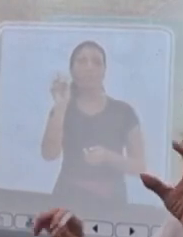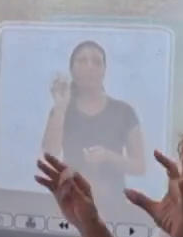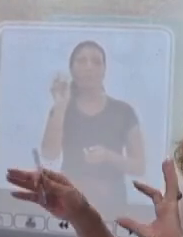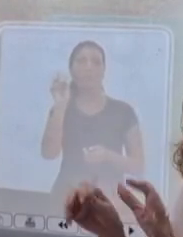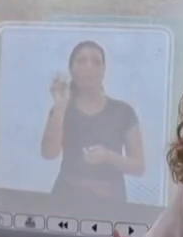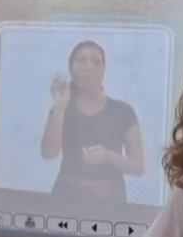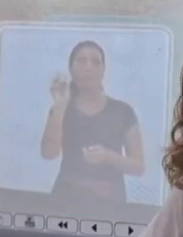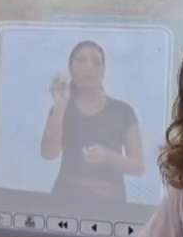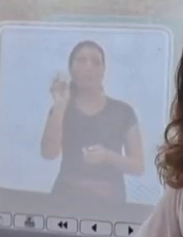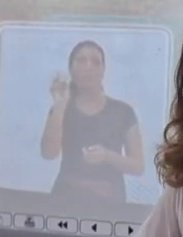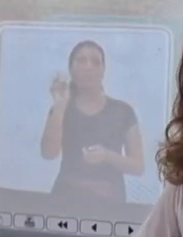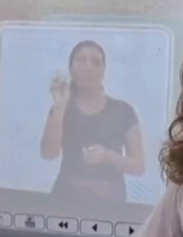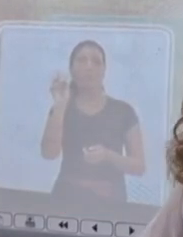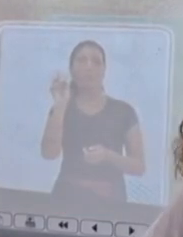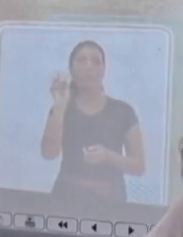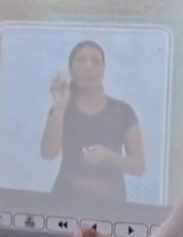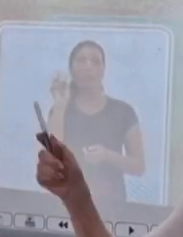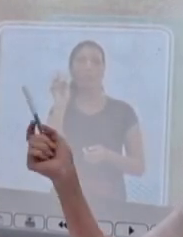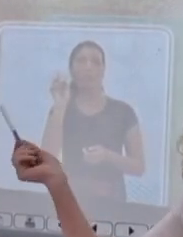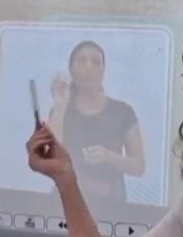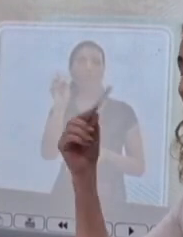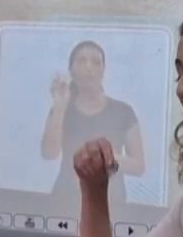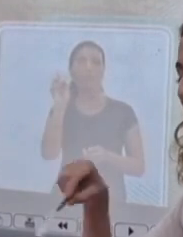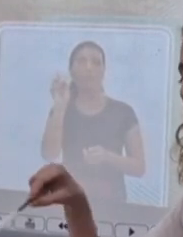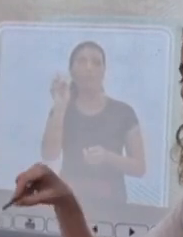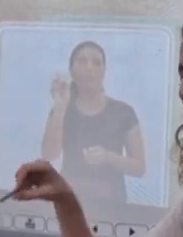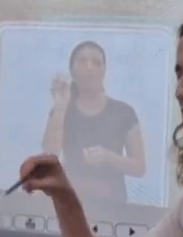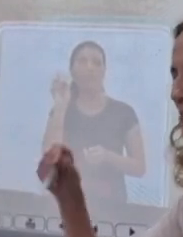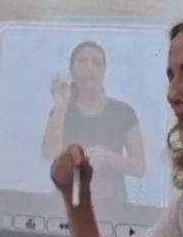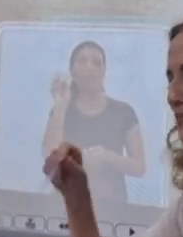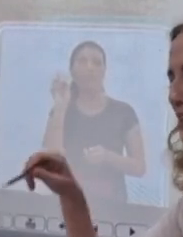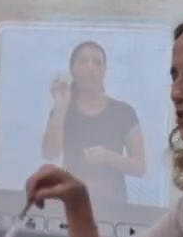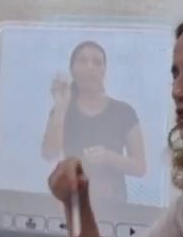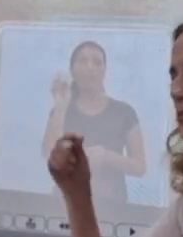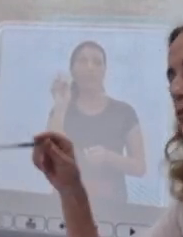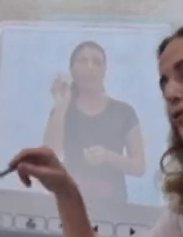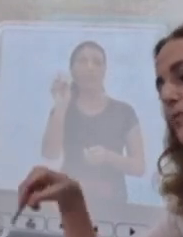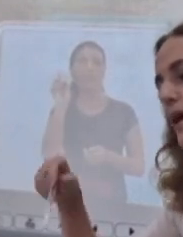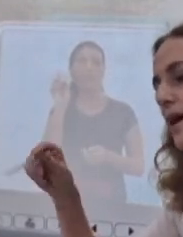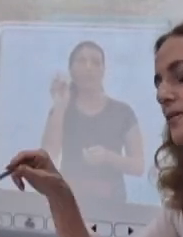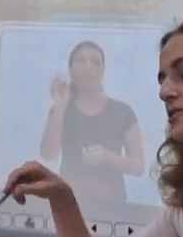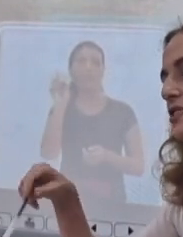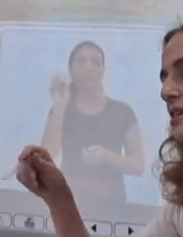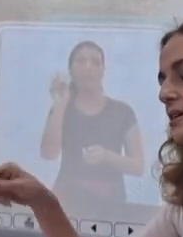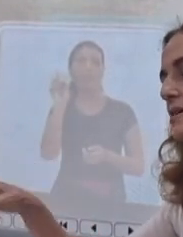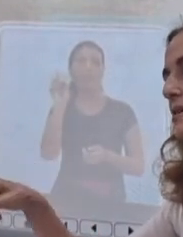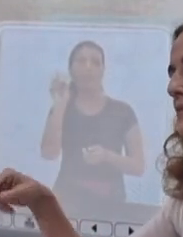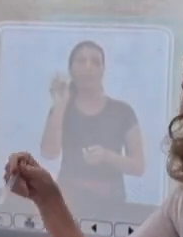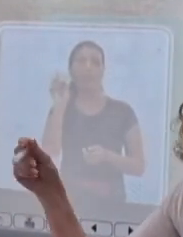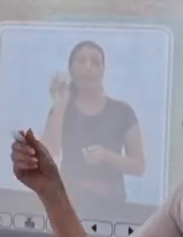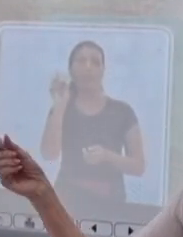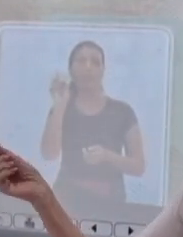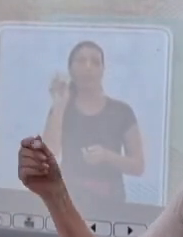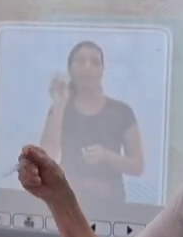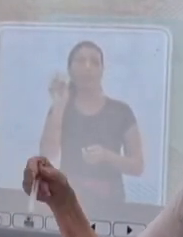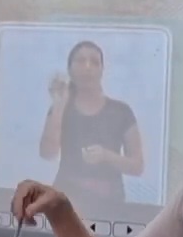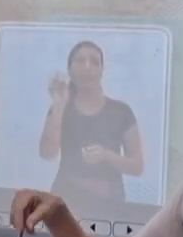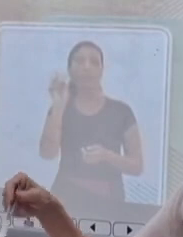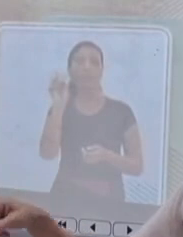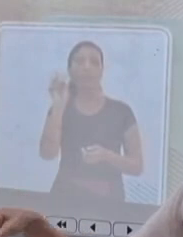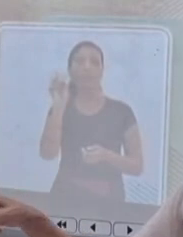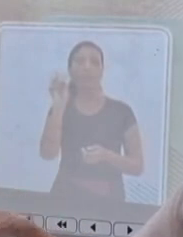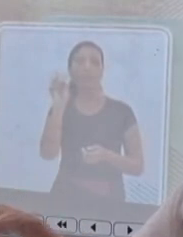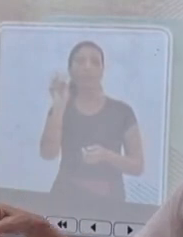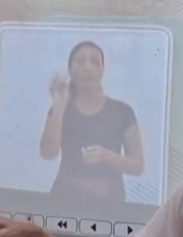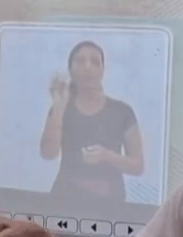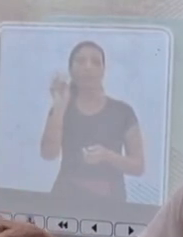só individual. Mas aí a Beth apareceu de novo na minha vida, a gente montou uma aula de dança, consciência do